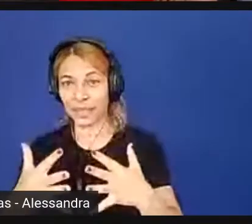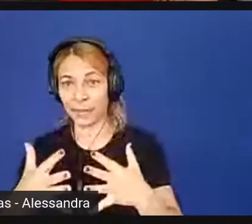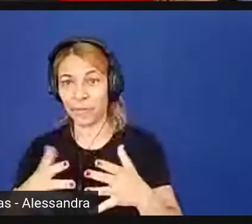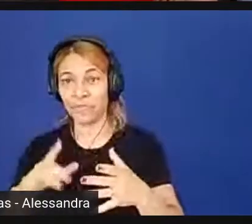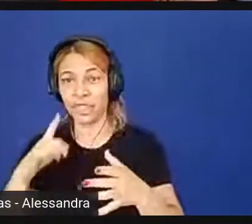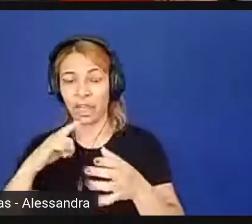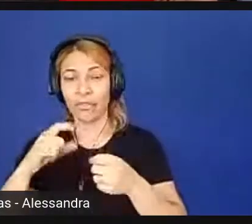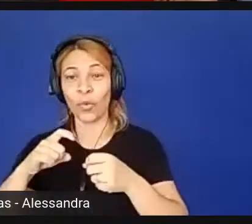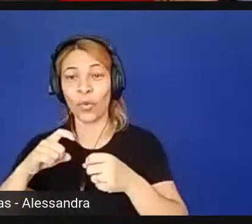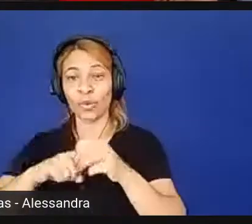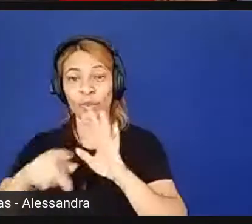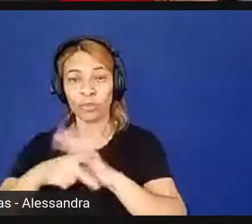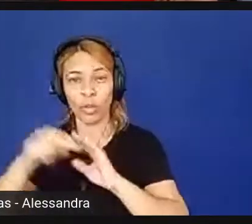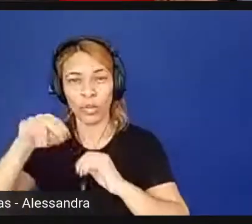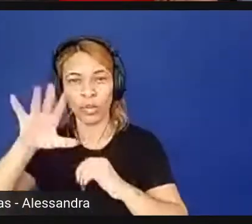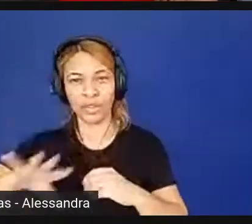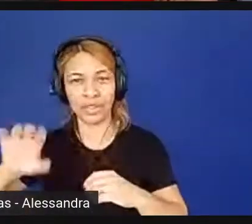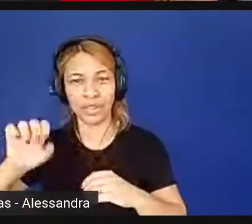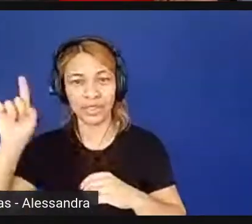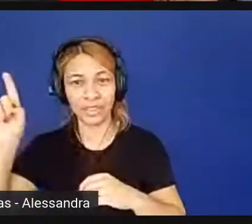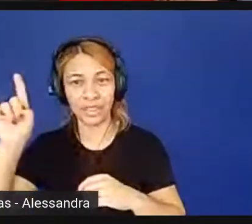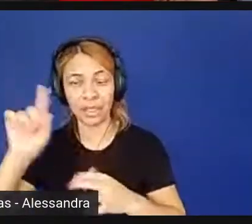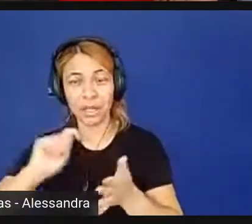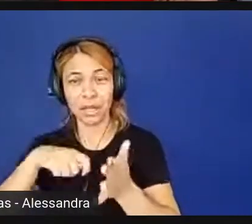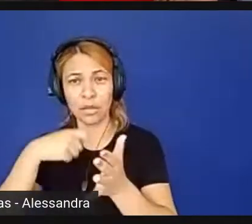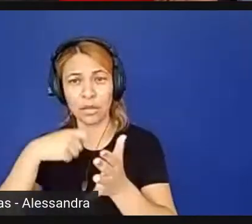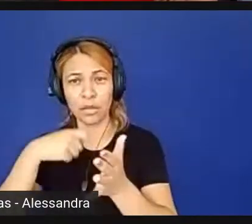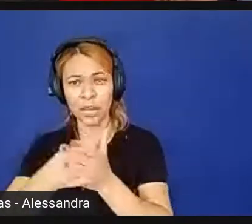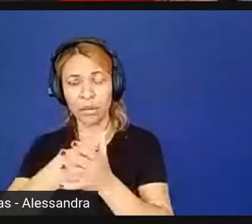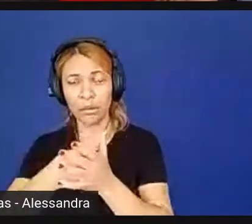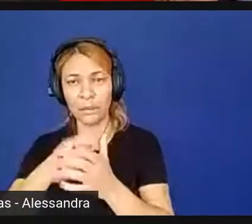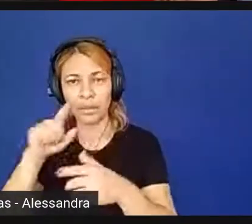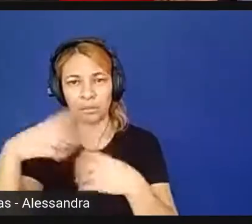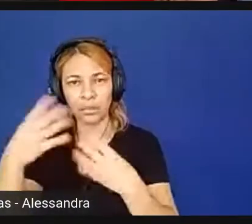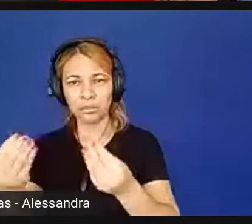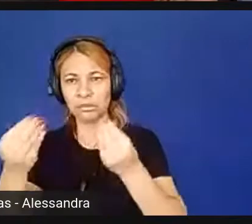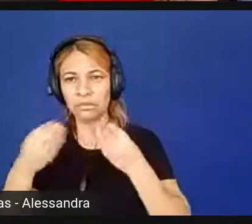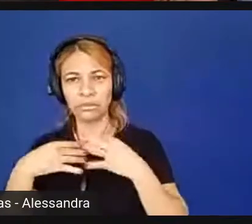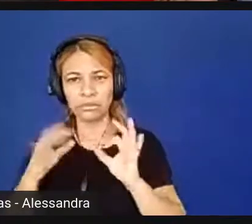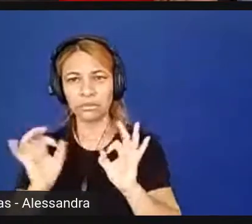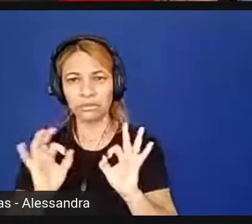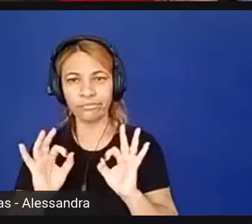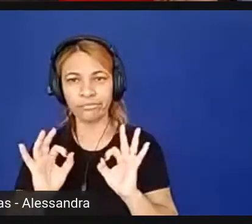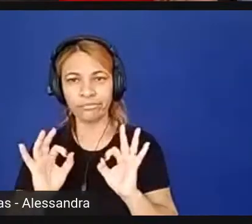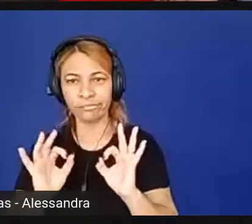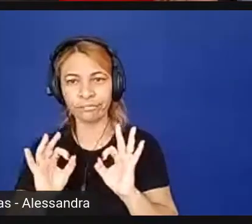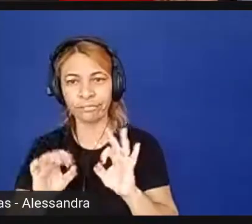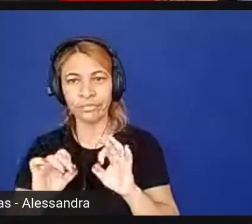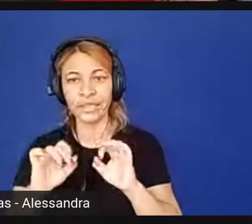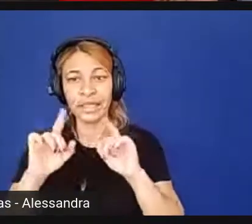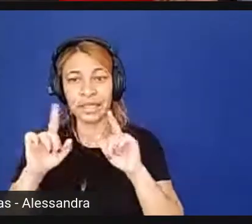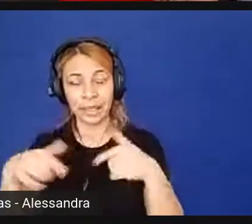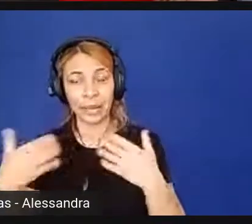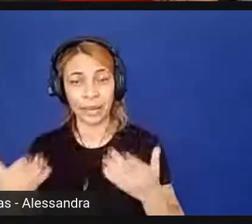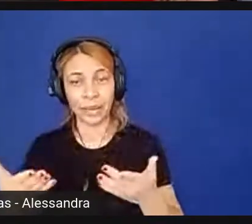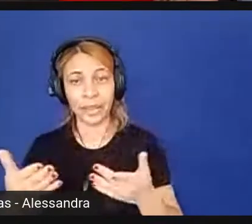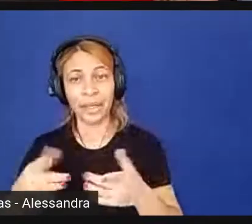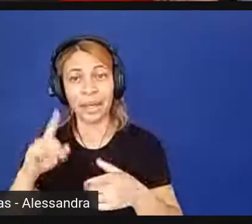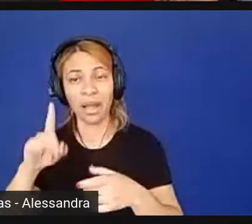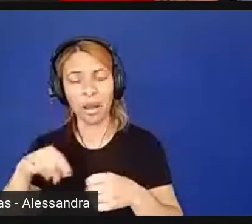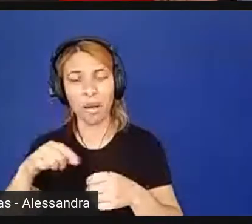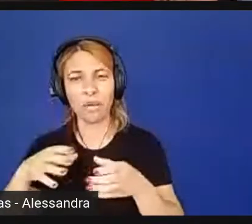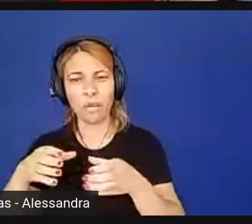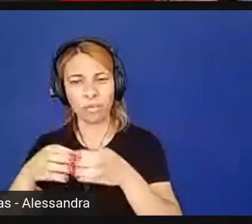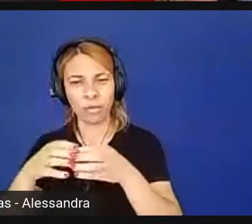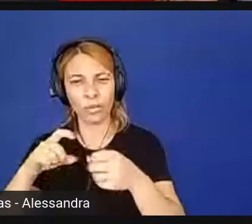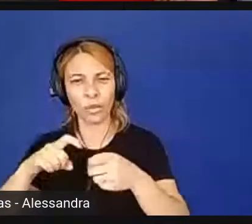Nordeste, em que ele pagou adiantado pelos respiradores e não recebeu. Eu acho que é um caso do consórcio pensar agora quais são as